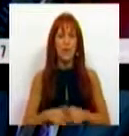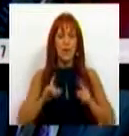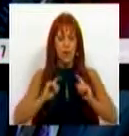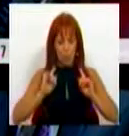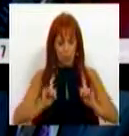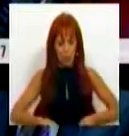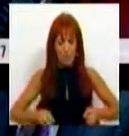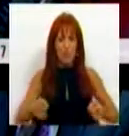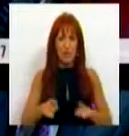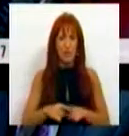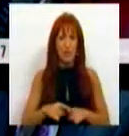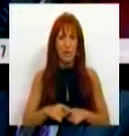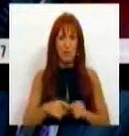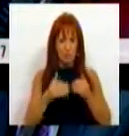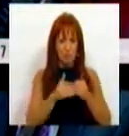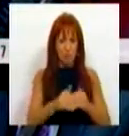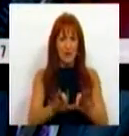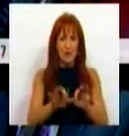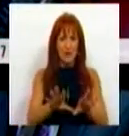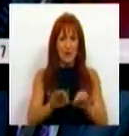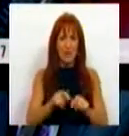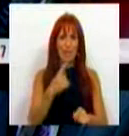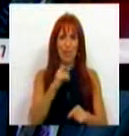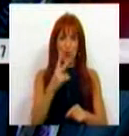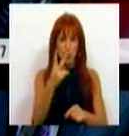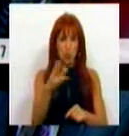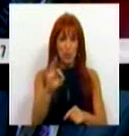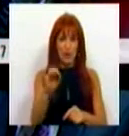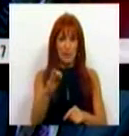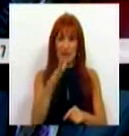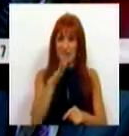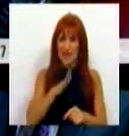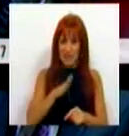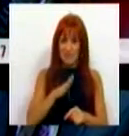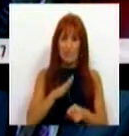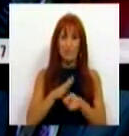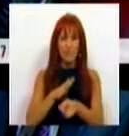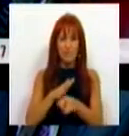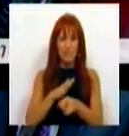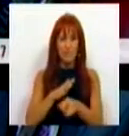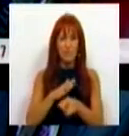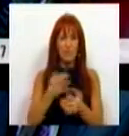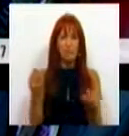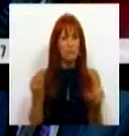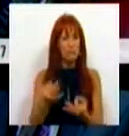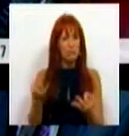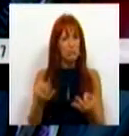começaria pela mesma ordem, nas duas questões que o PCP levantou. De